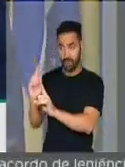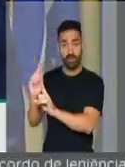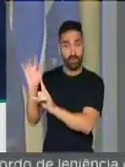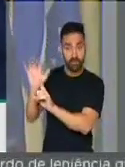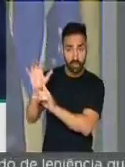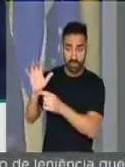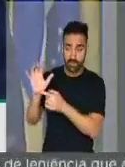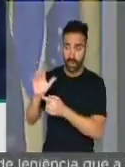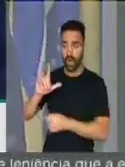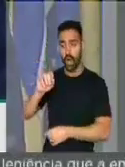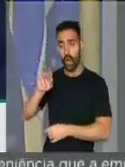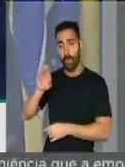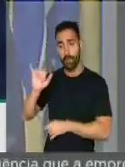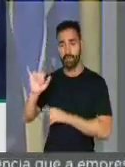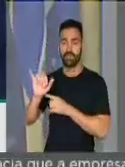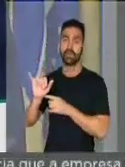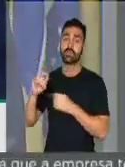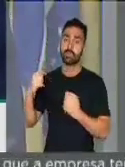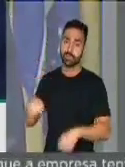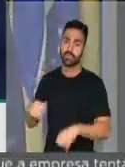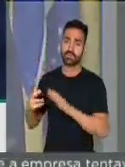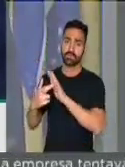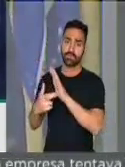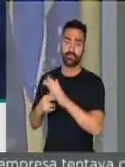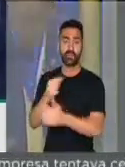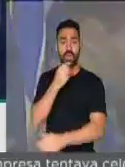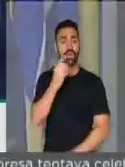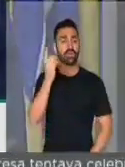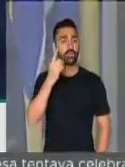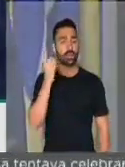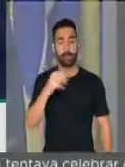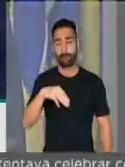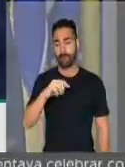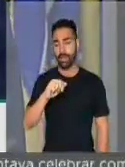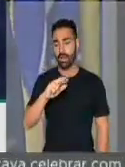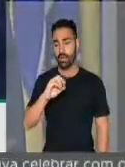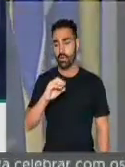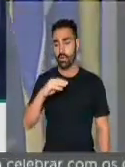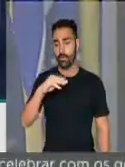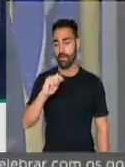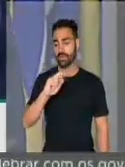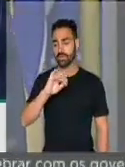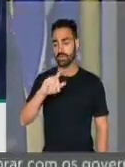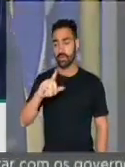um projeto aí do senador Marco Maciel que tramita engavetado